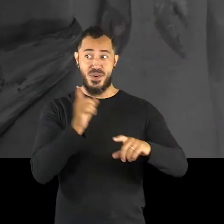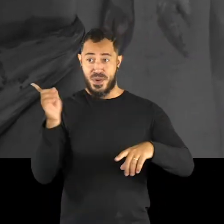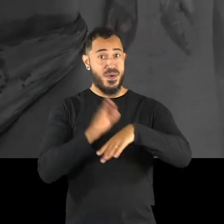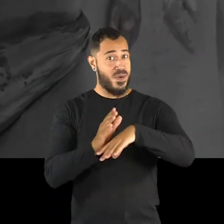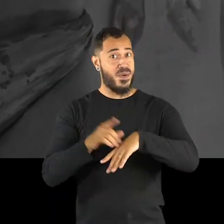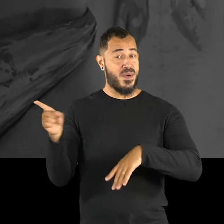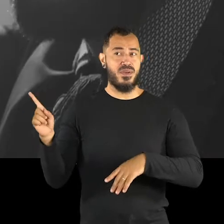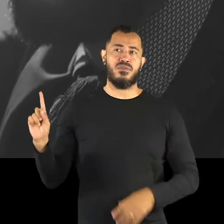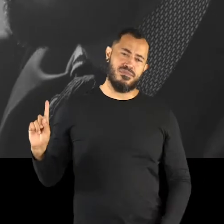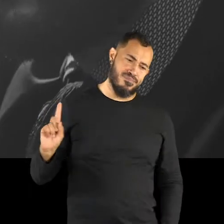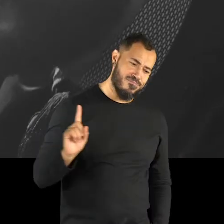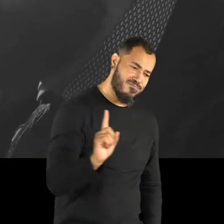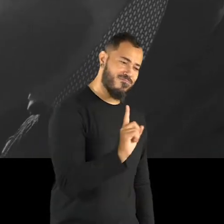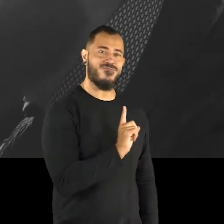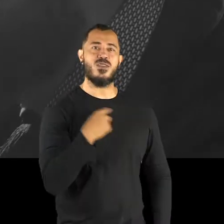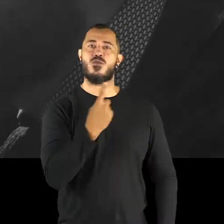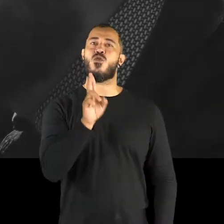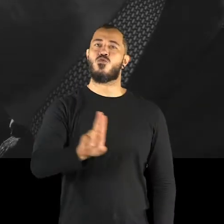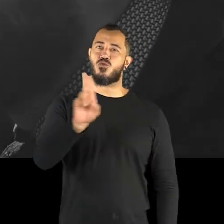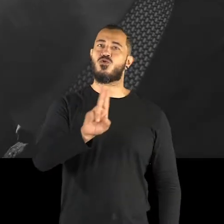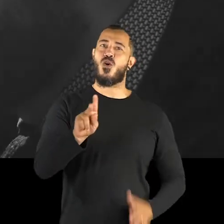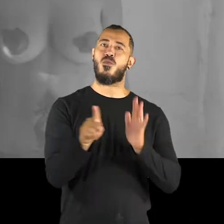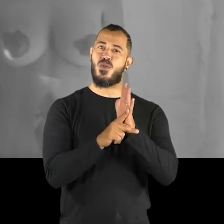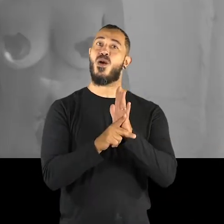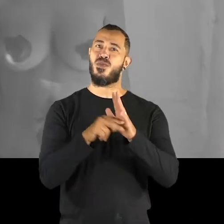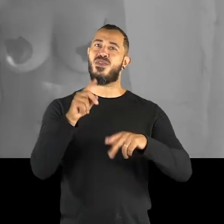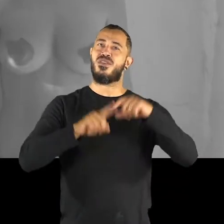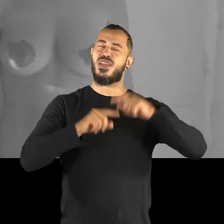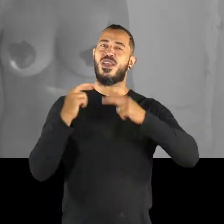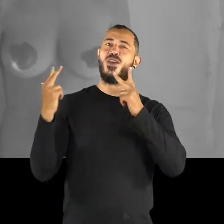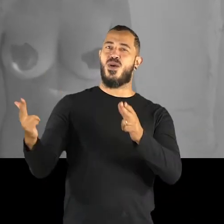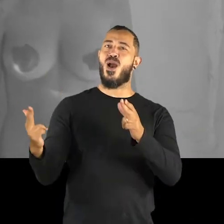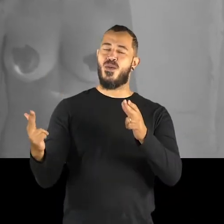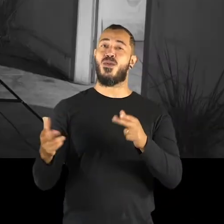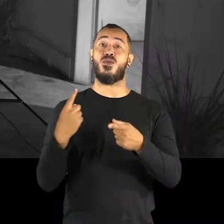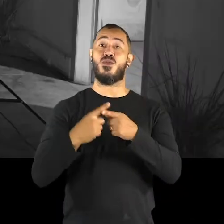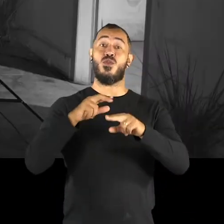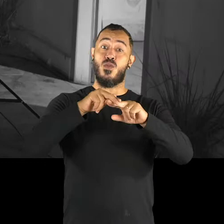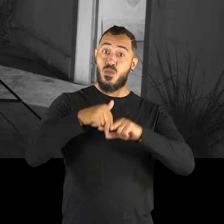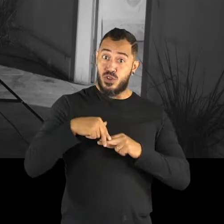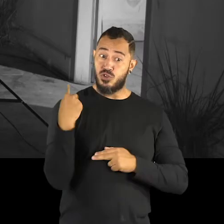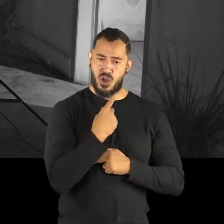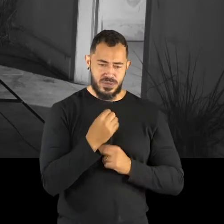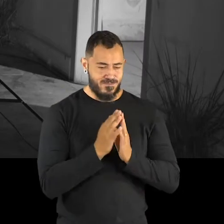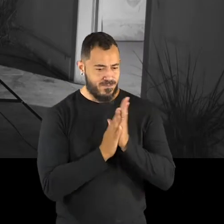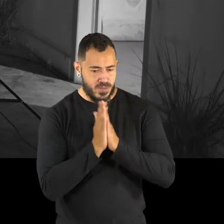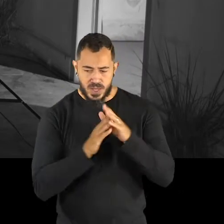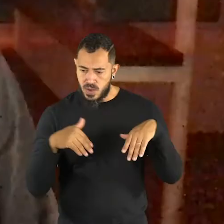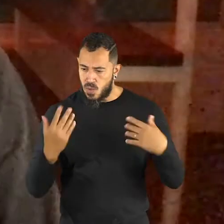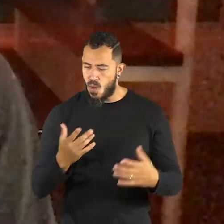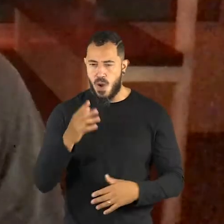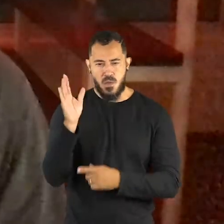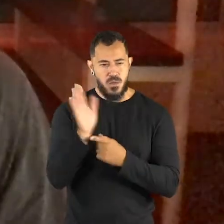gente trouxe esse elemento para dentro do filme, que a gente achou que contava melhor a história. E para isso, a gente começou a procurar referências de filme em preto e branco